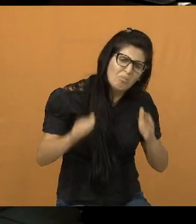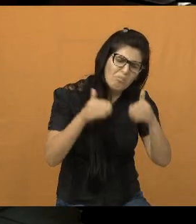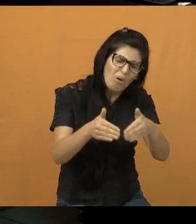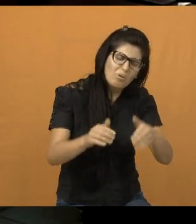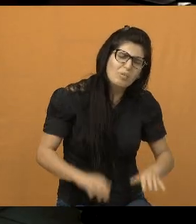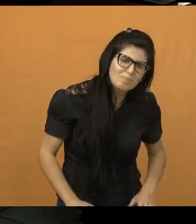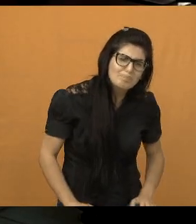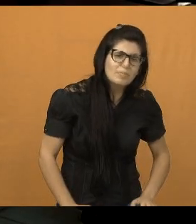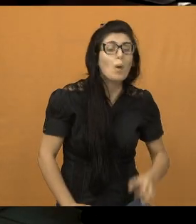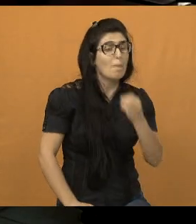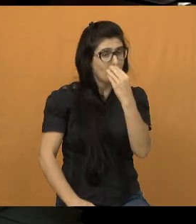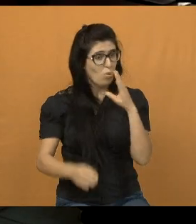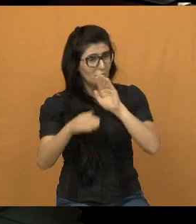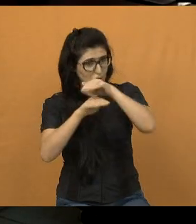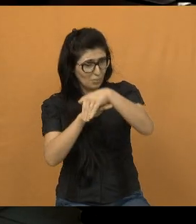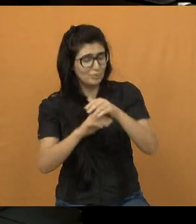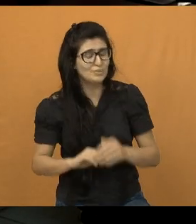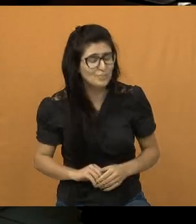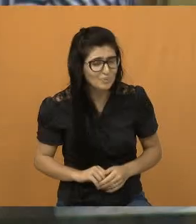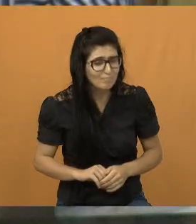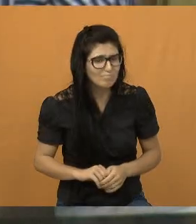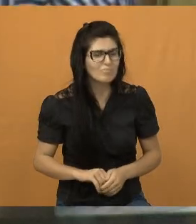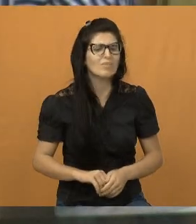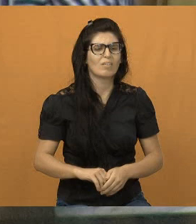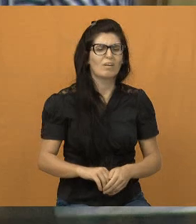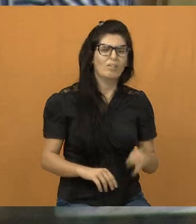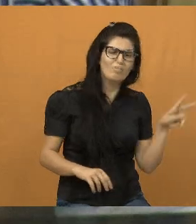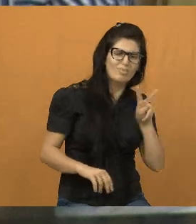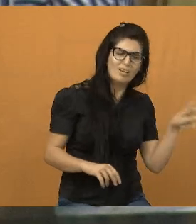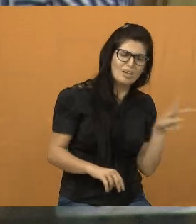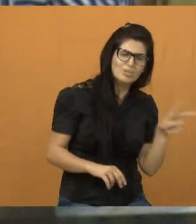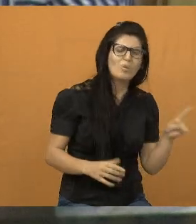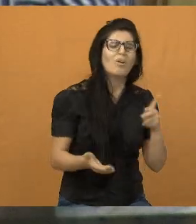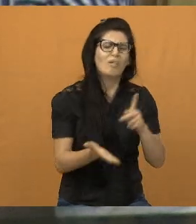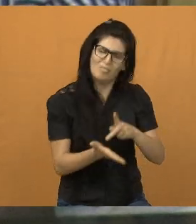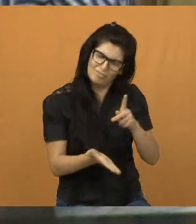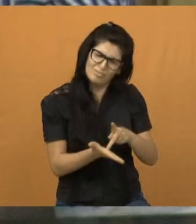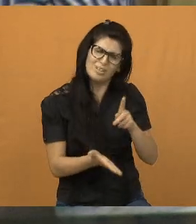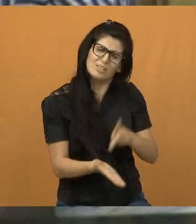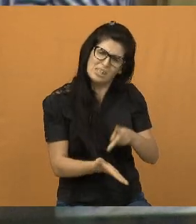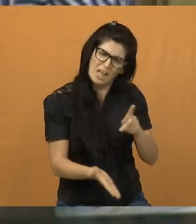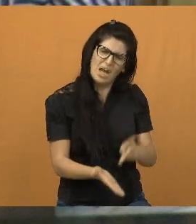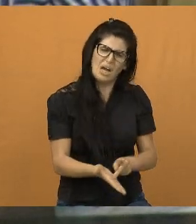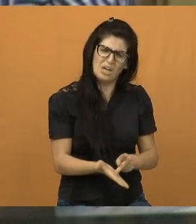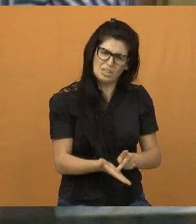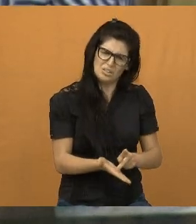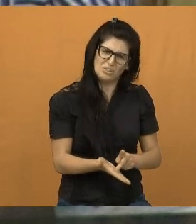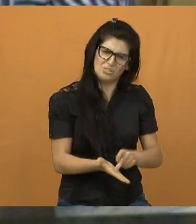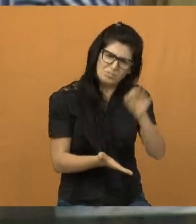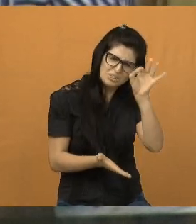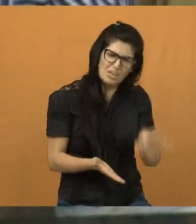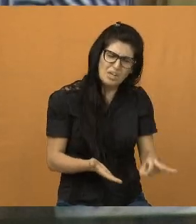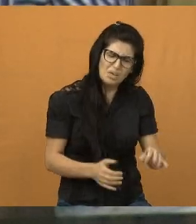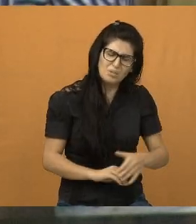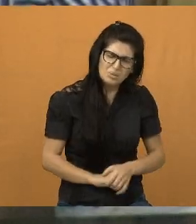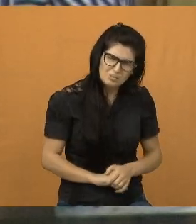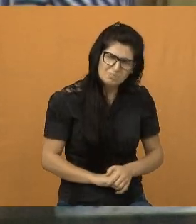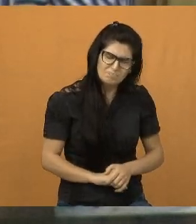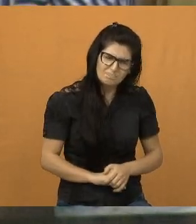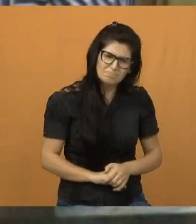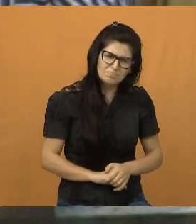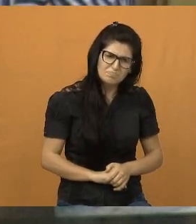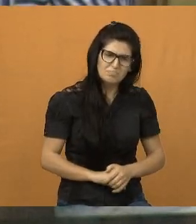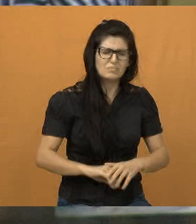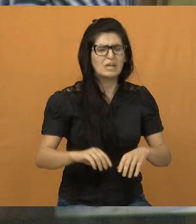Com certeza o senhor tem razão na conotação, E